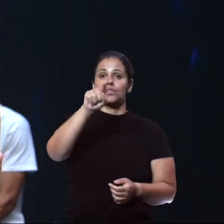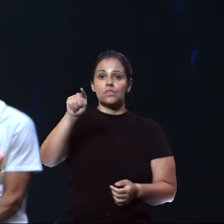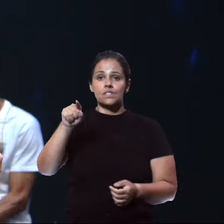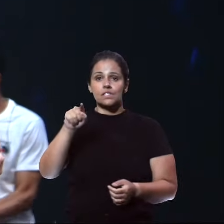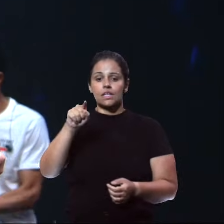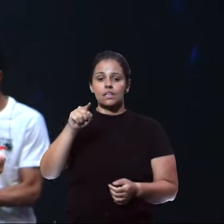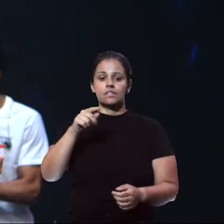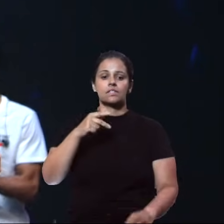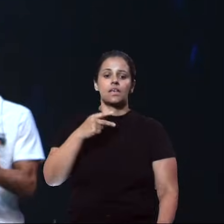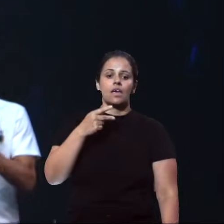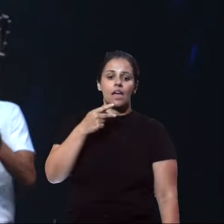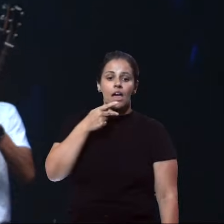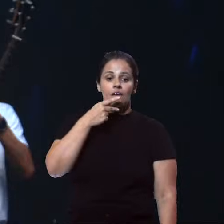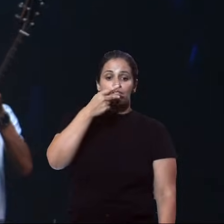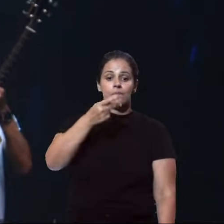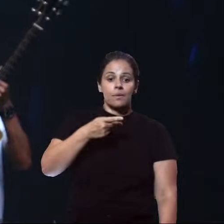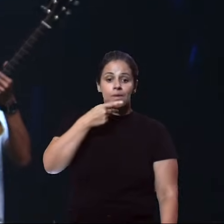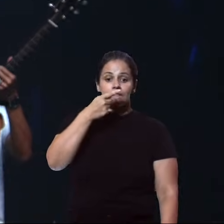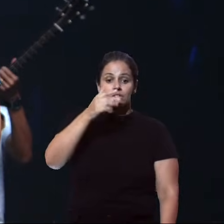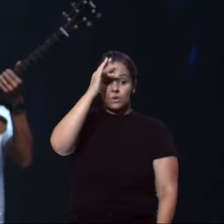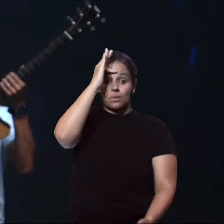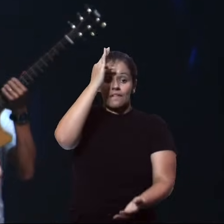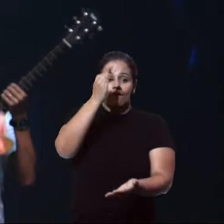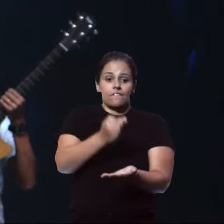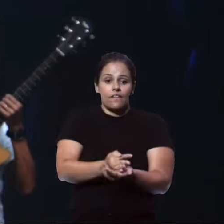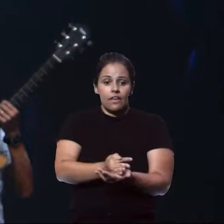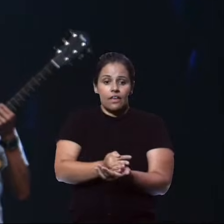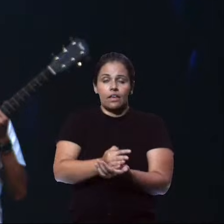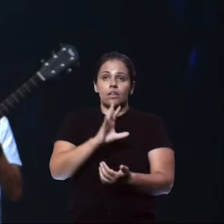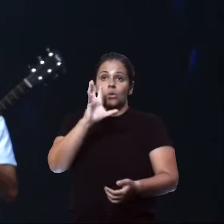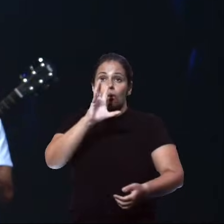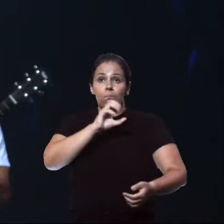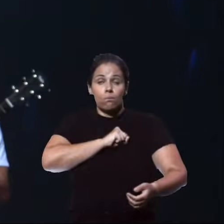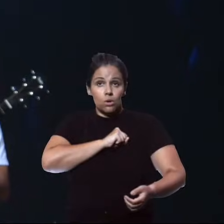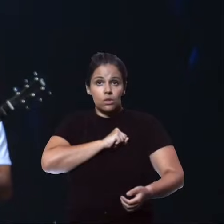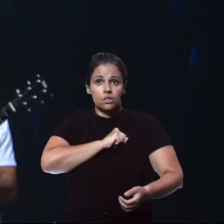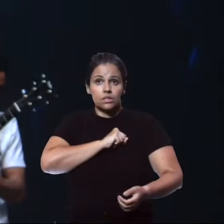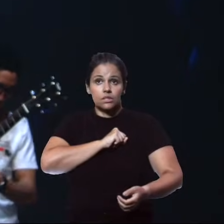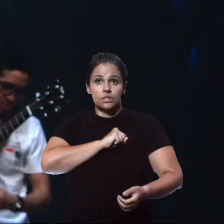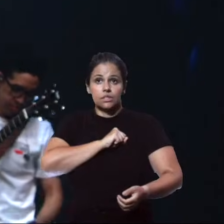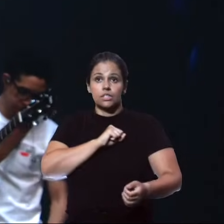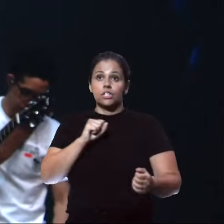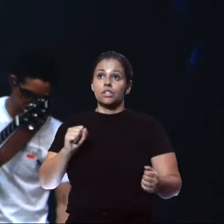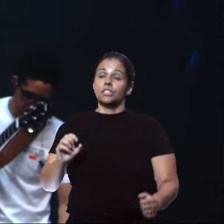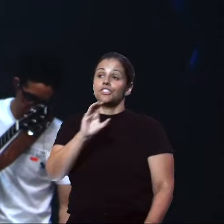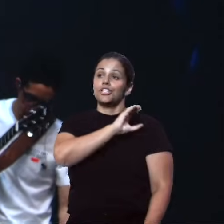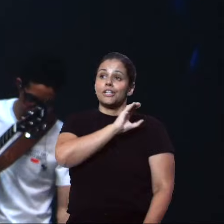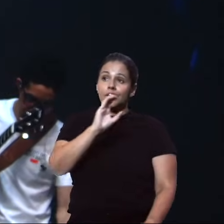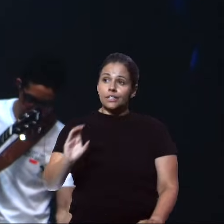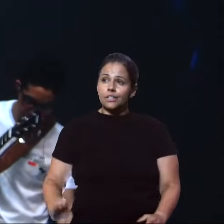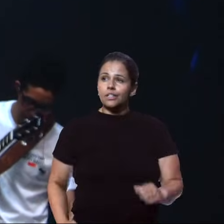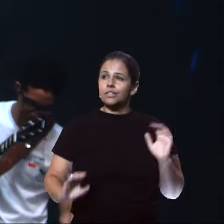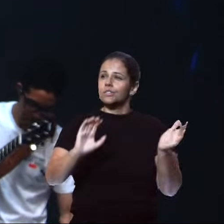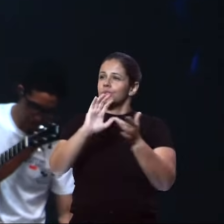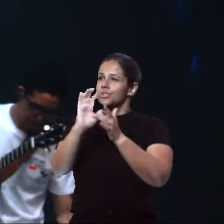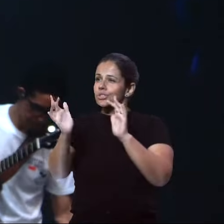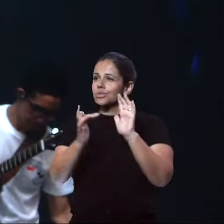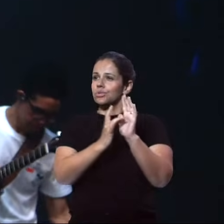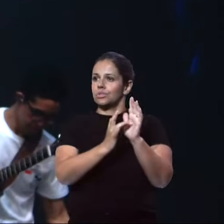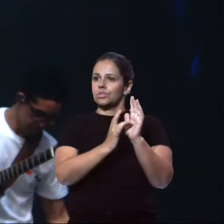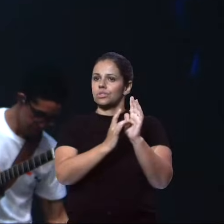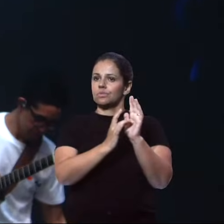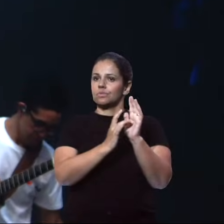você ouviu, com fé e com o amor que há em Cristo Jesus. Aqui o